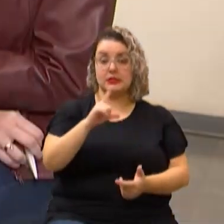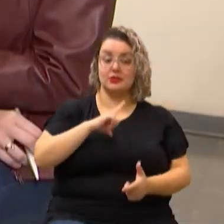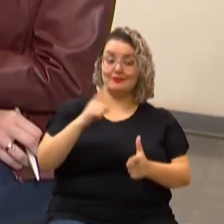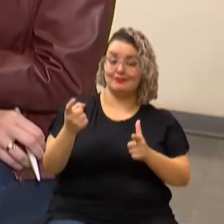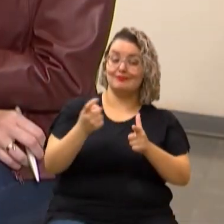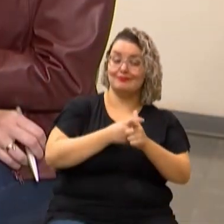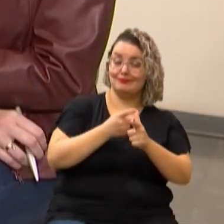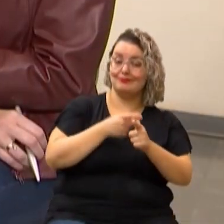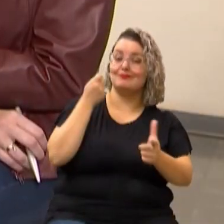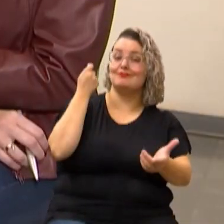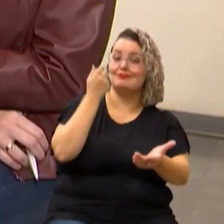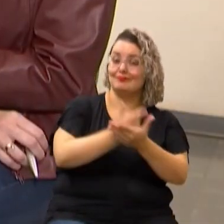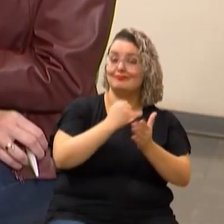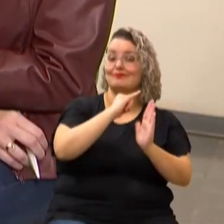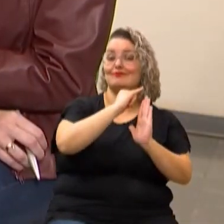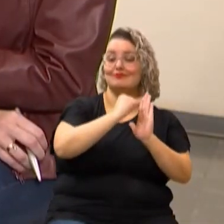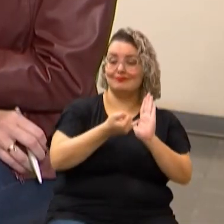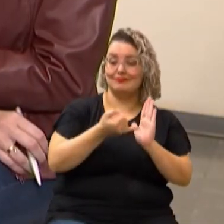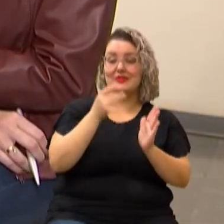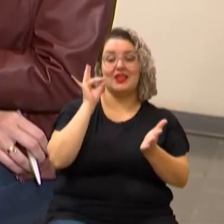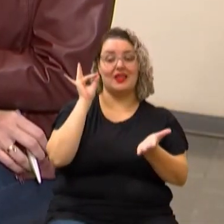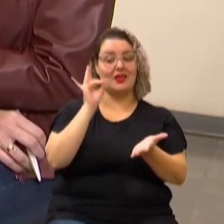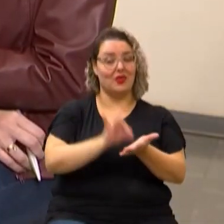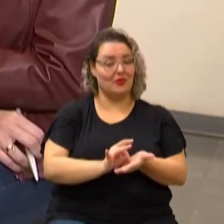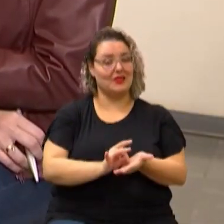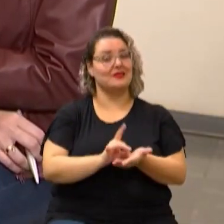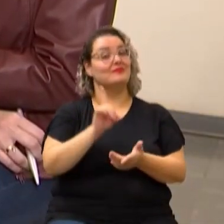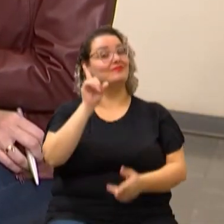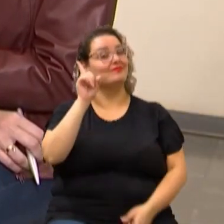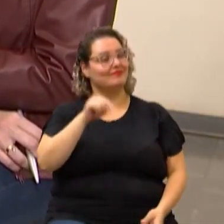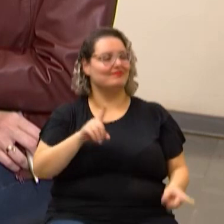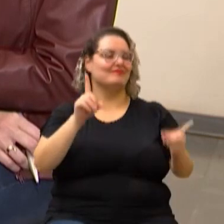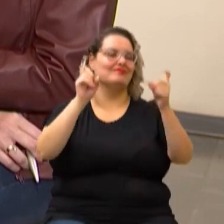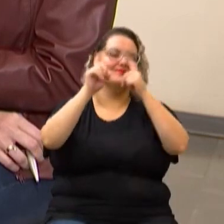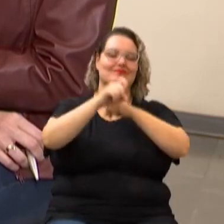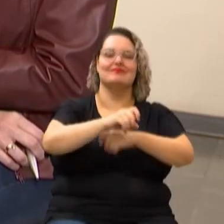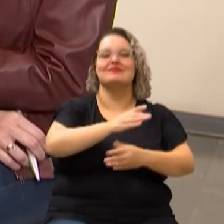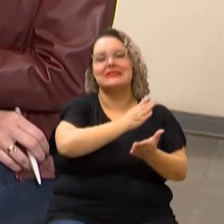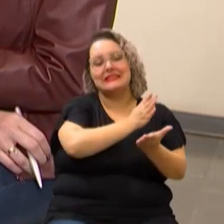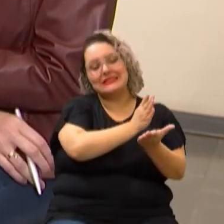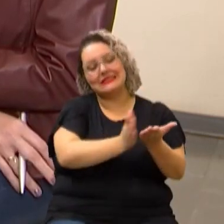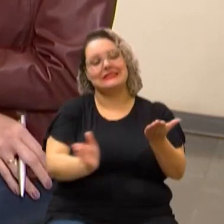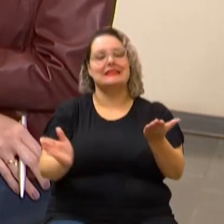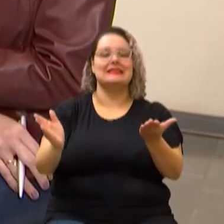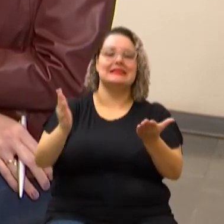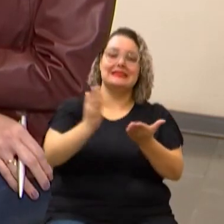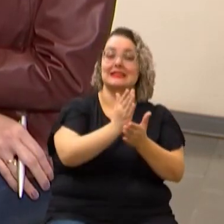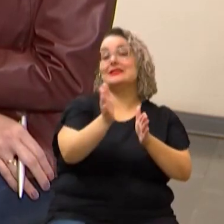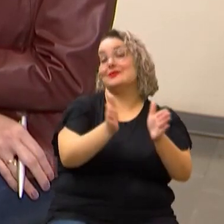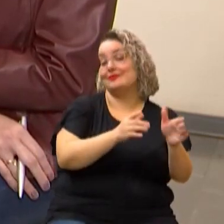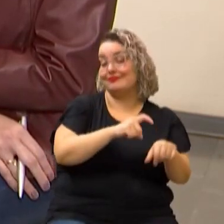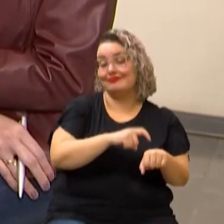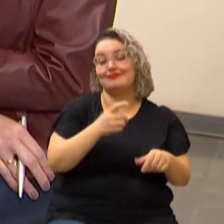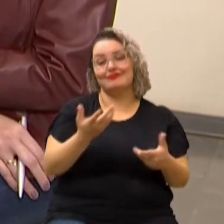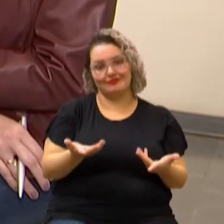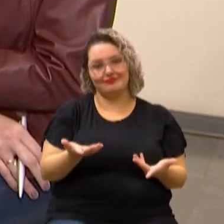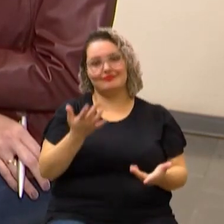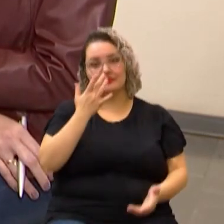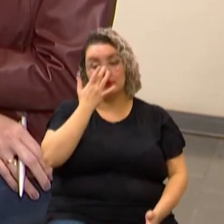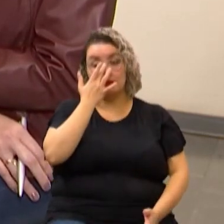você colocaria para falar sobre inflação? Muito bem, falando de inflação, mais uma vez, o que é